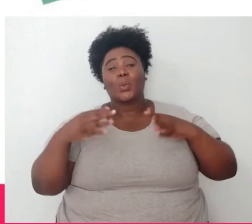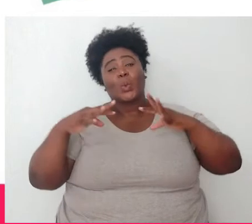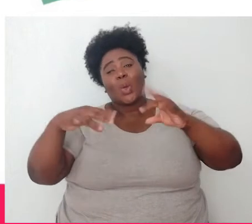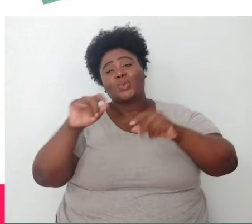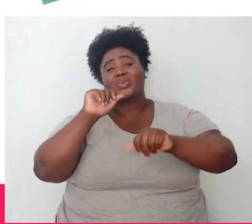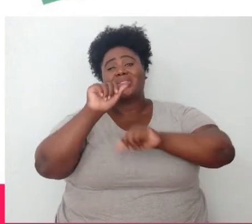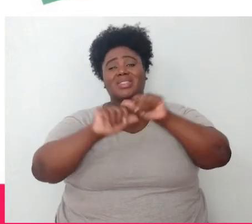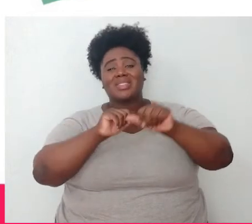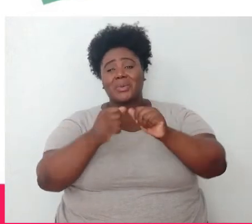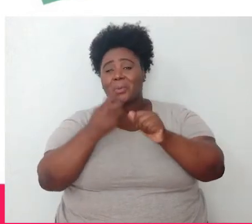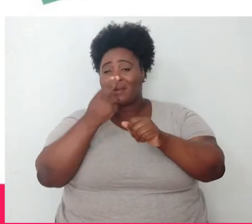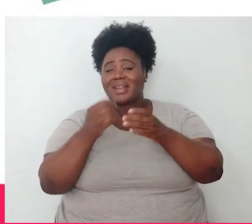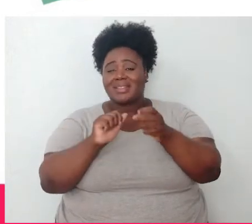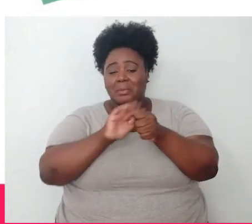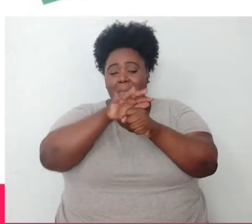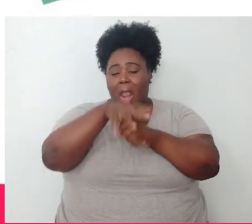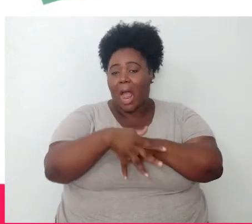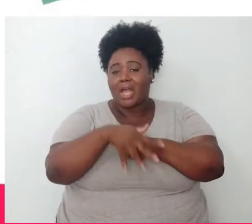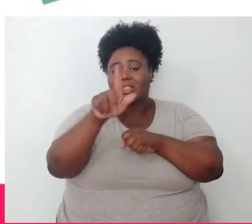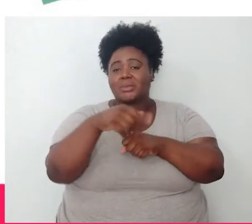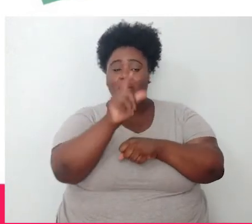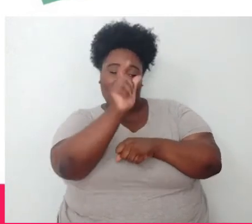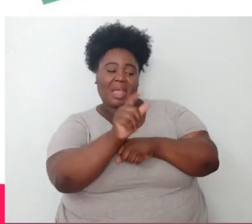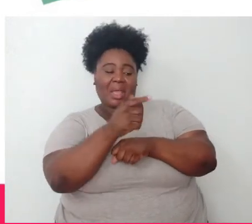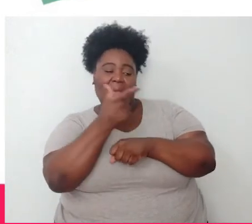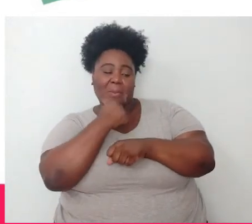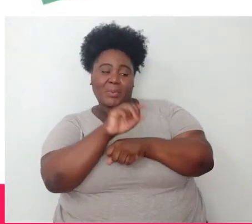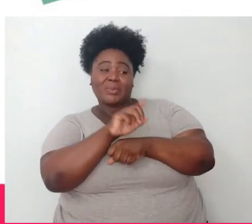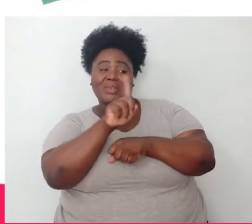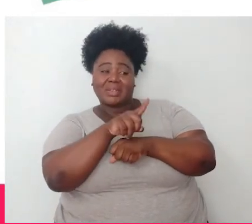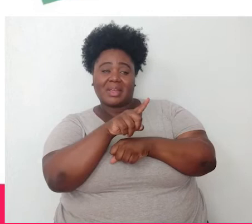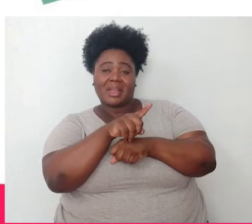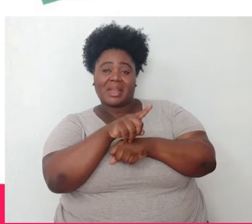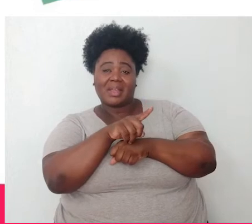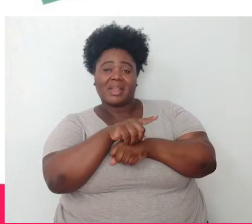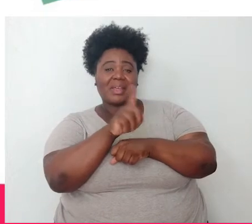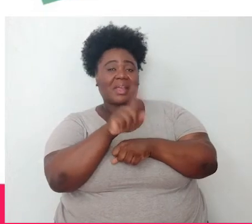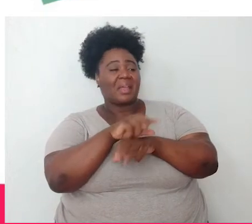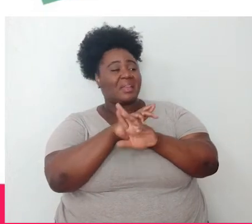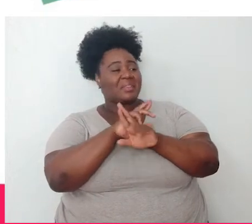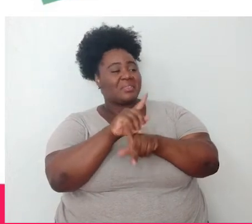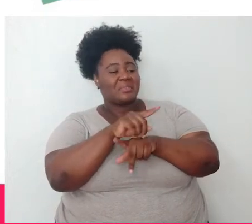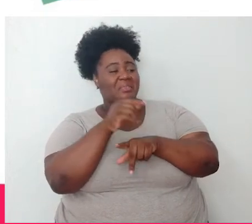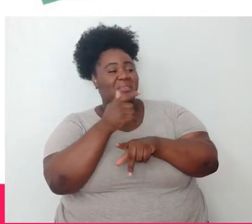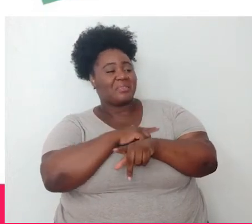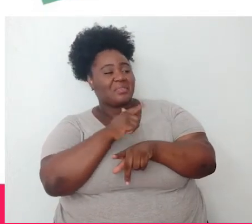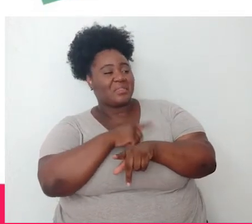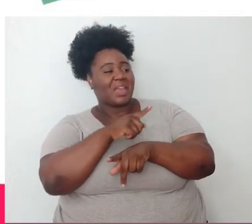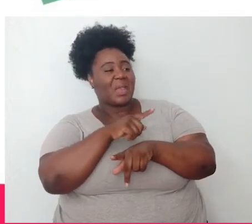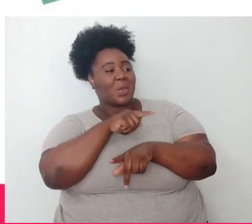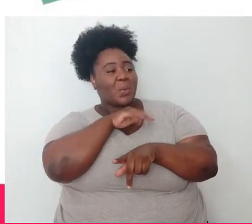que transborda uma leitura de masculino é automaticamente visto como algo